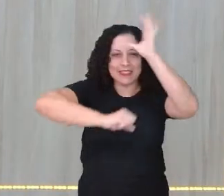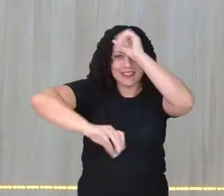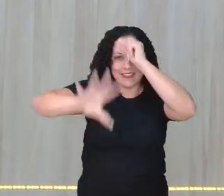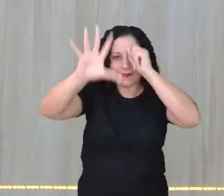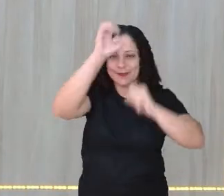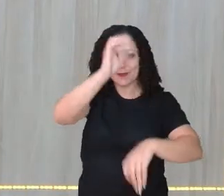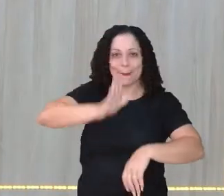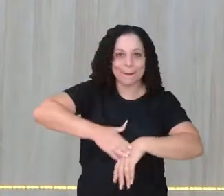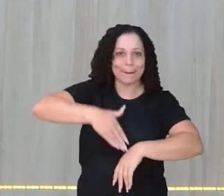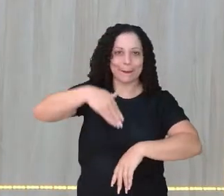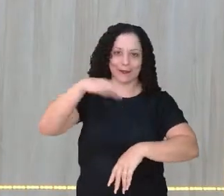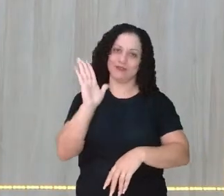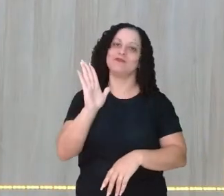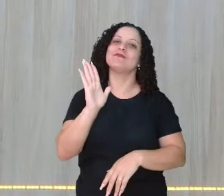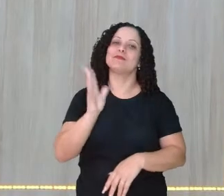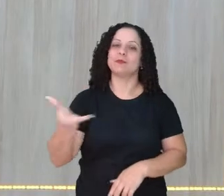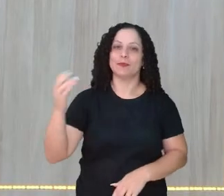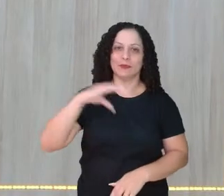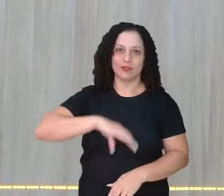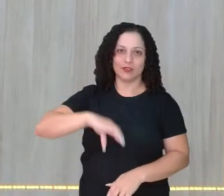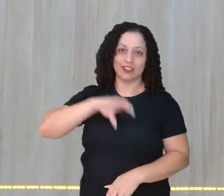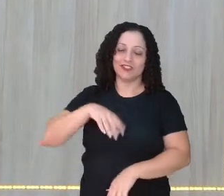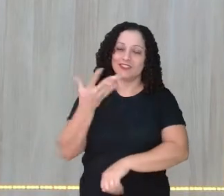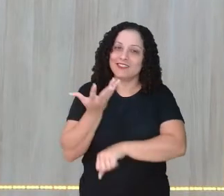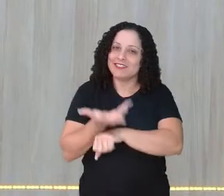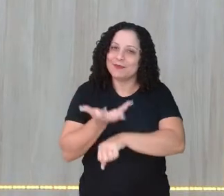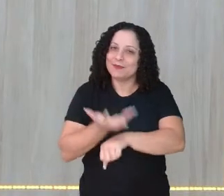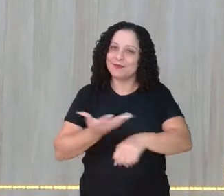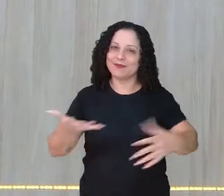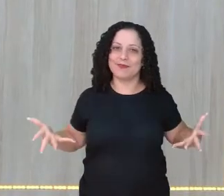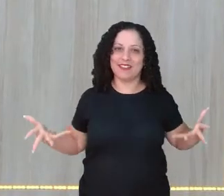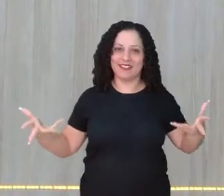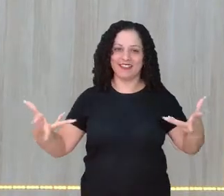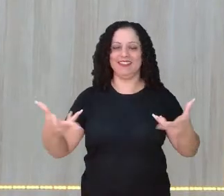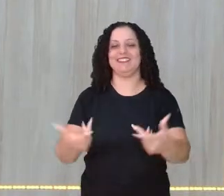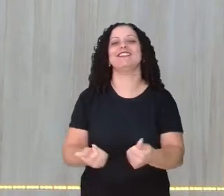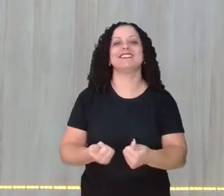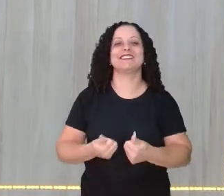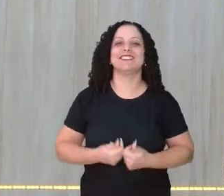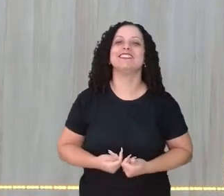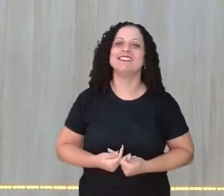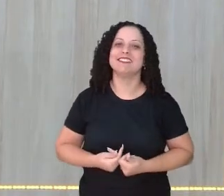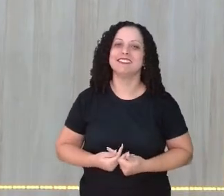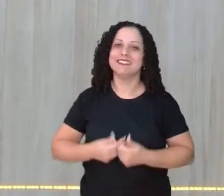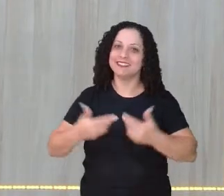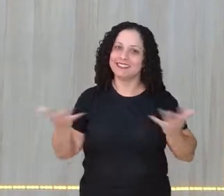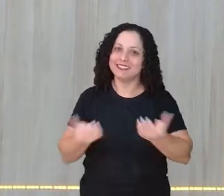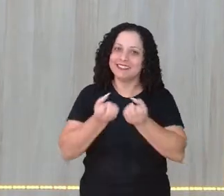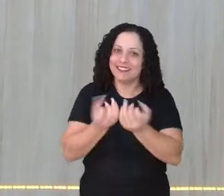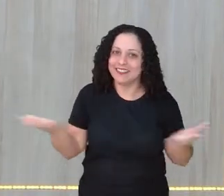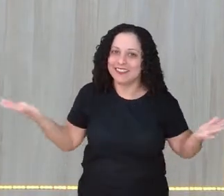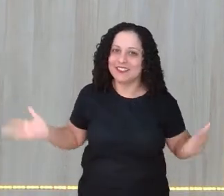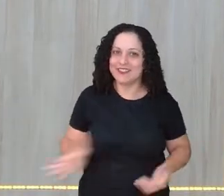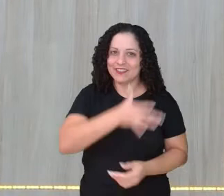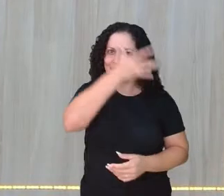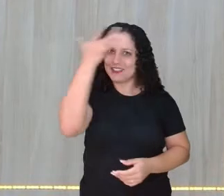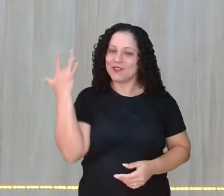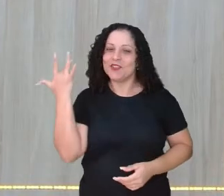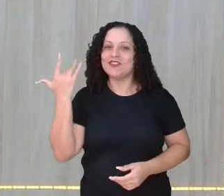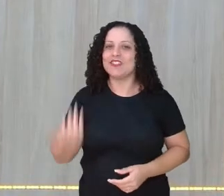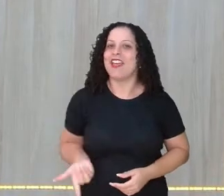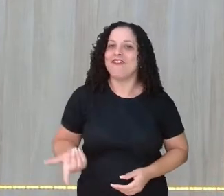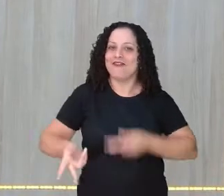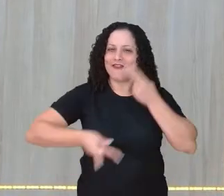é tão rica, que essa disciplina é tão maravilhosa, né? Por isso que muitos me chamam de Maravicarva, porque